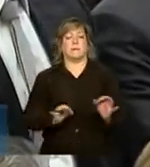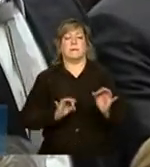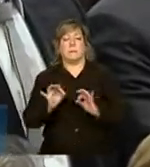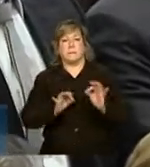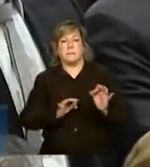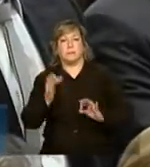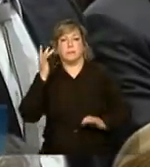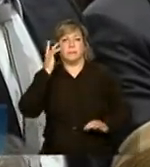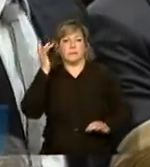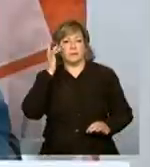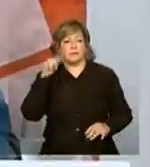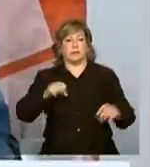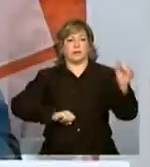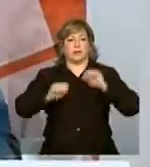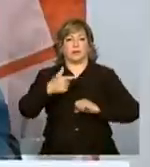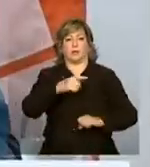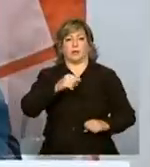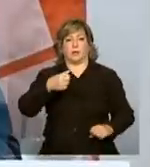Estratégico da Indústria